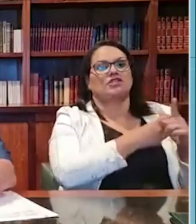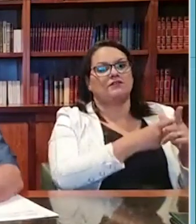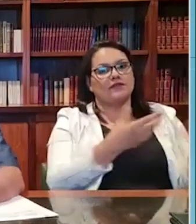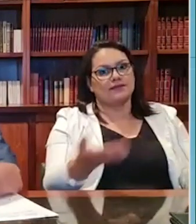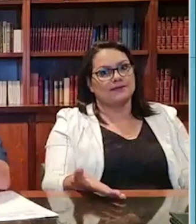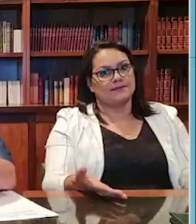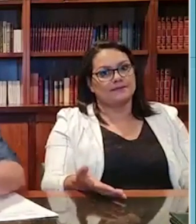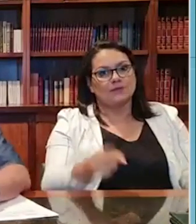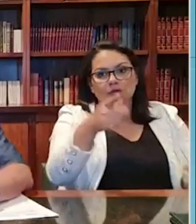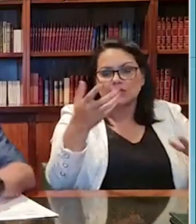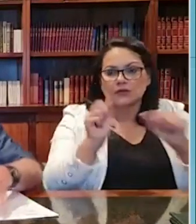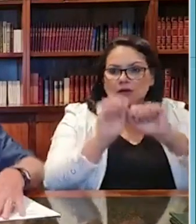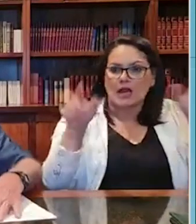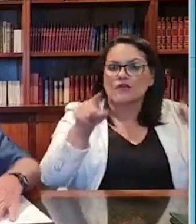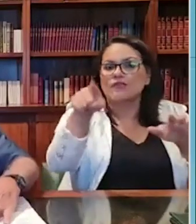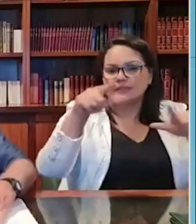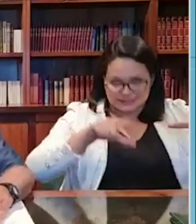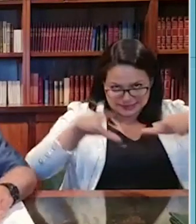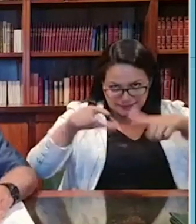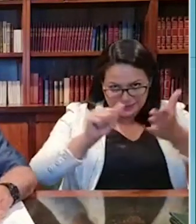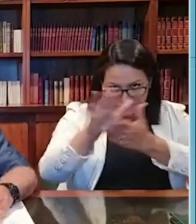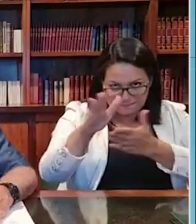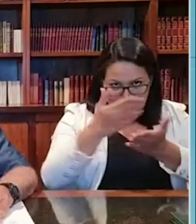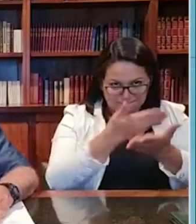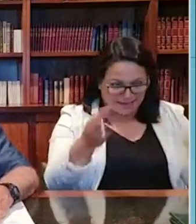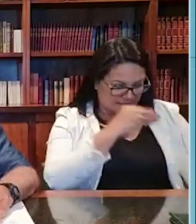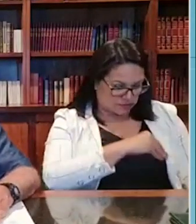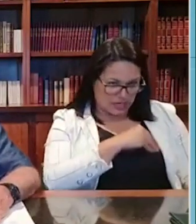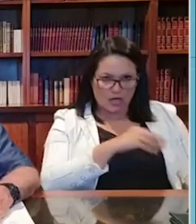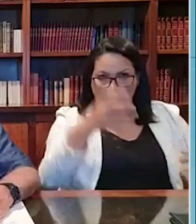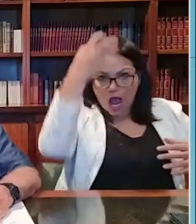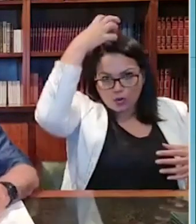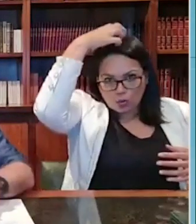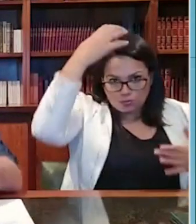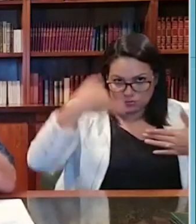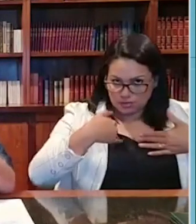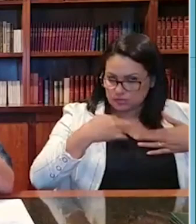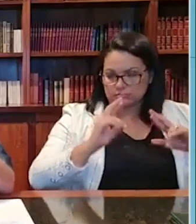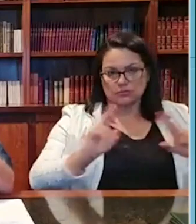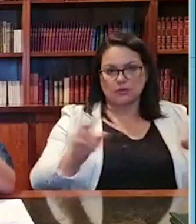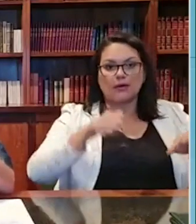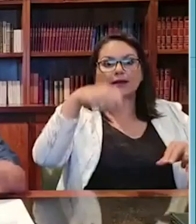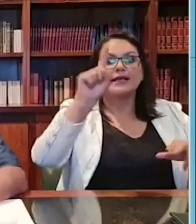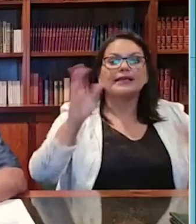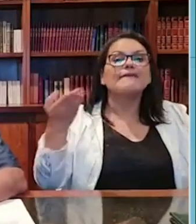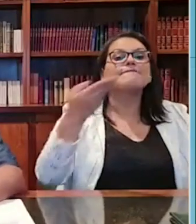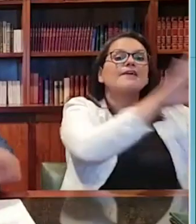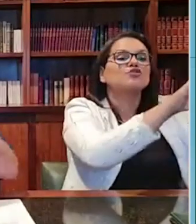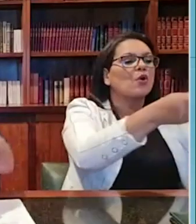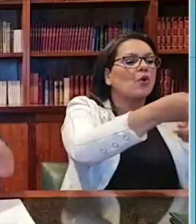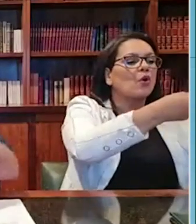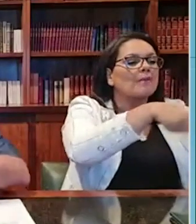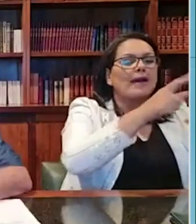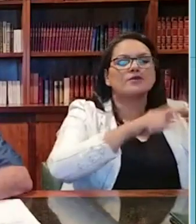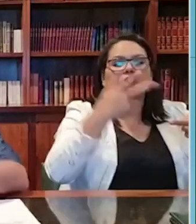live presidencial que está colocada na investigação a respeito de desinformação das urnas eleitorais também tem um nítido propósito